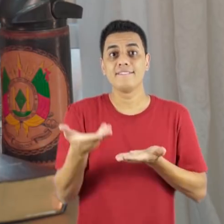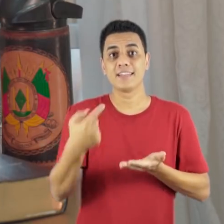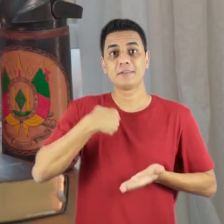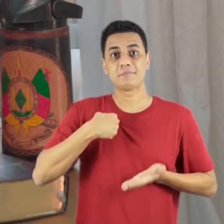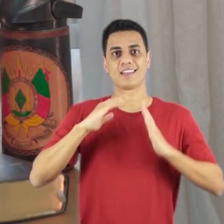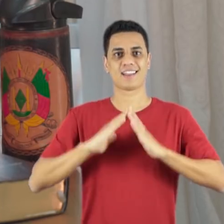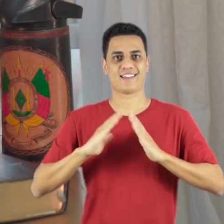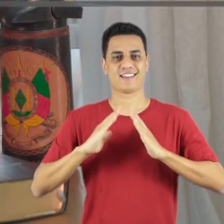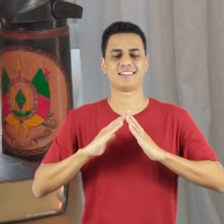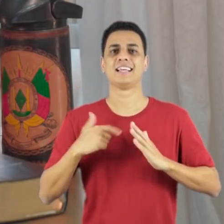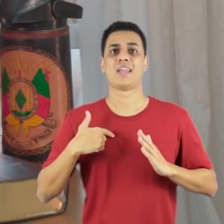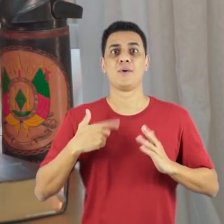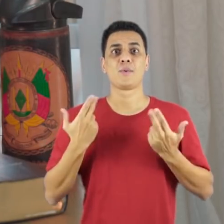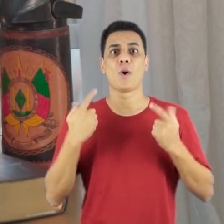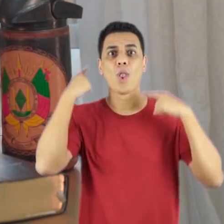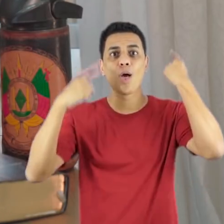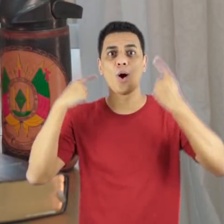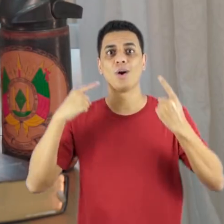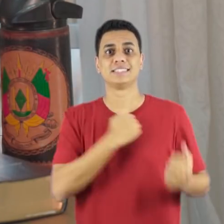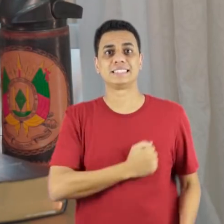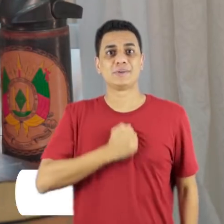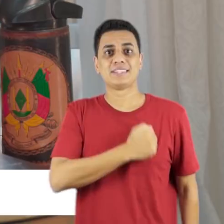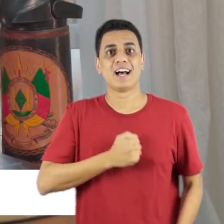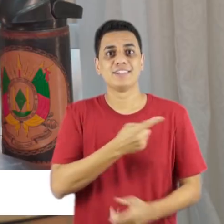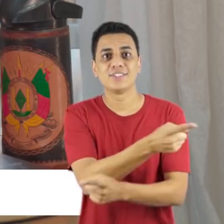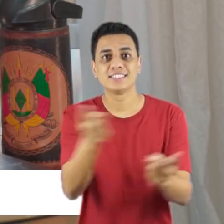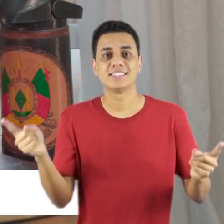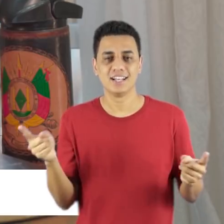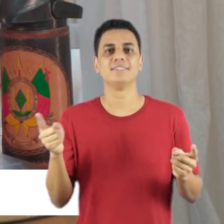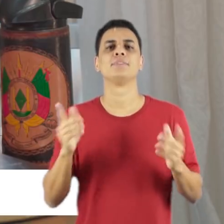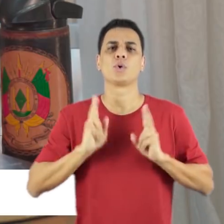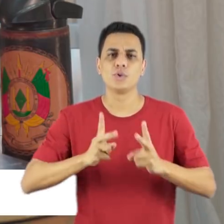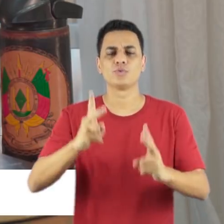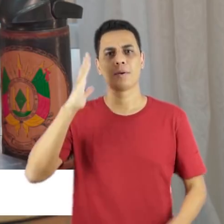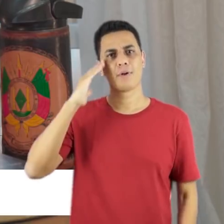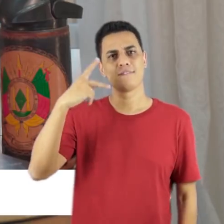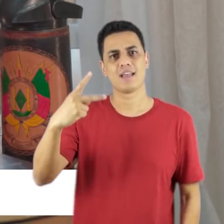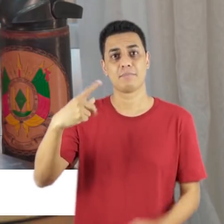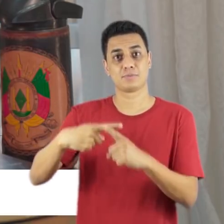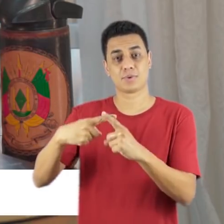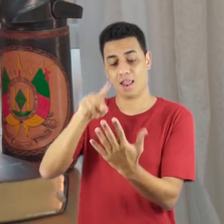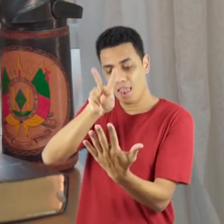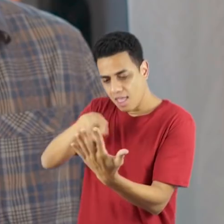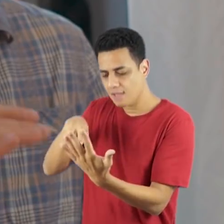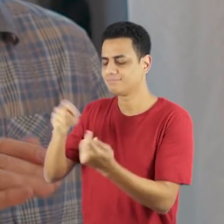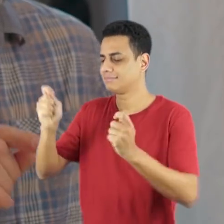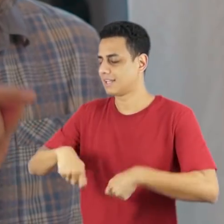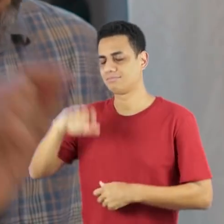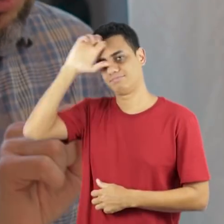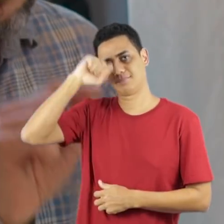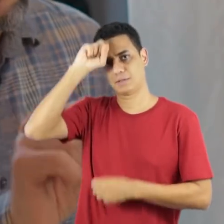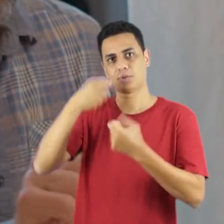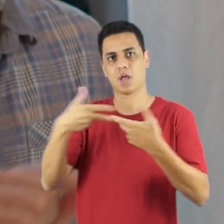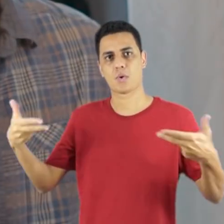casa. E assim, louco de saudades, seguimos a série Provérbios para a Vida, esse livro que tem tanto para nos ensinar. Não importa